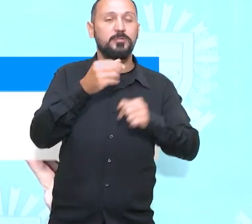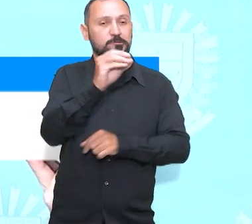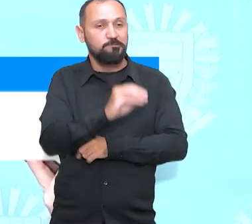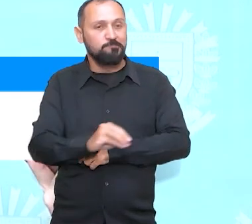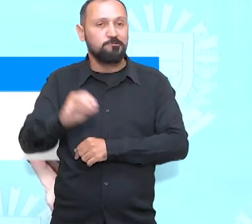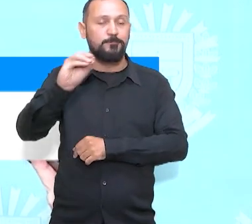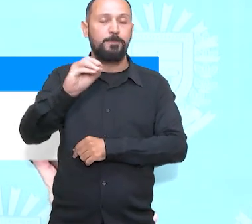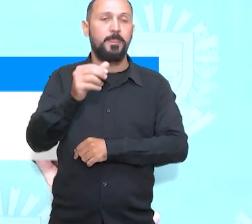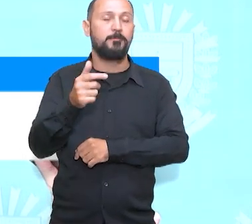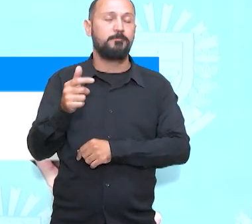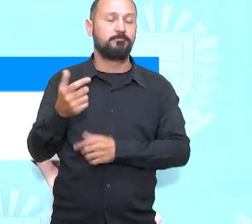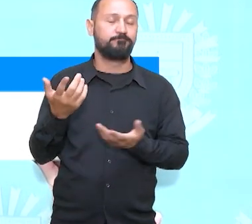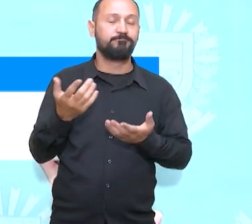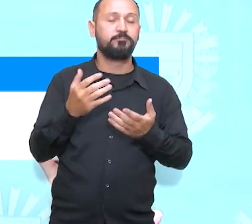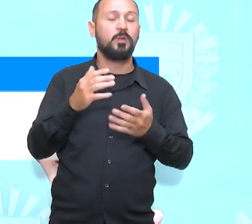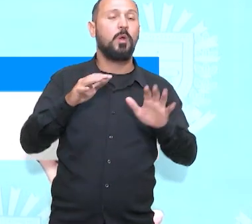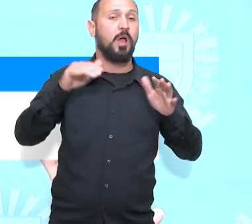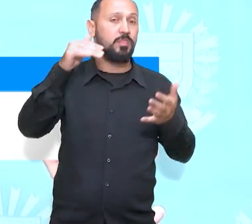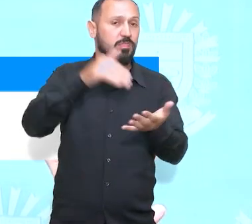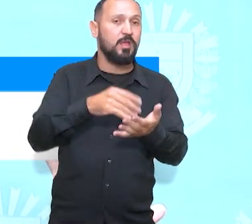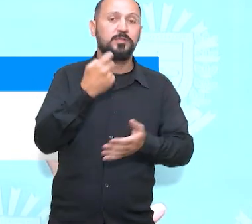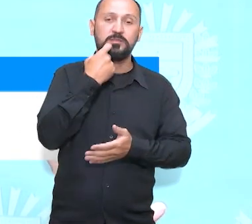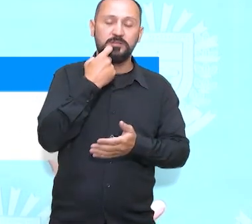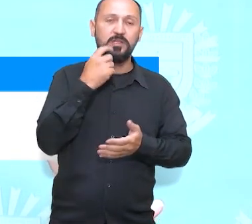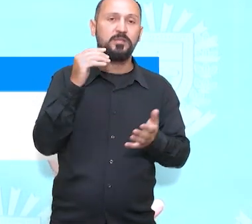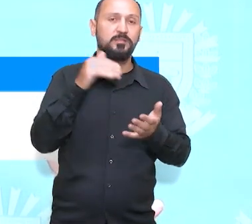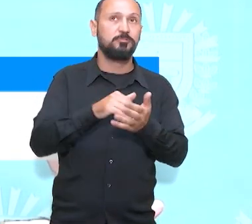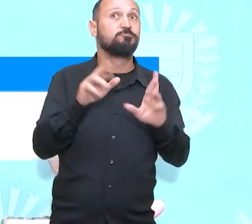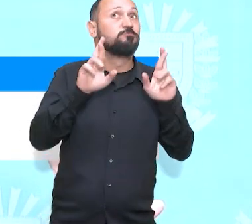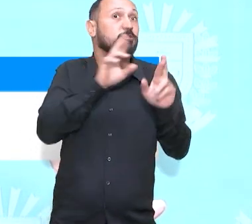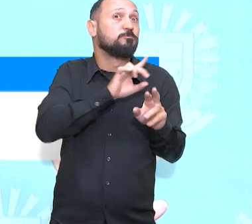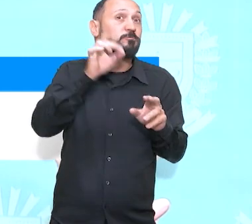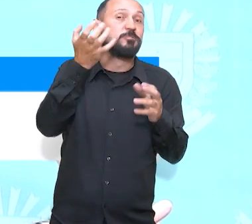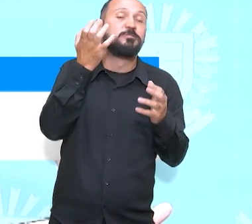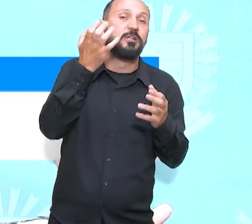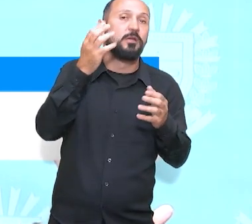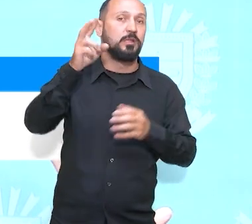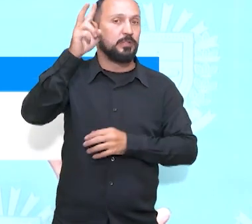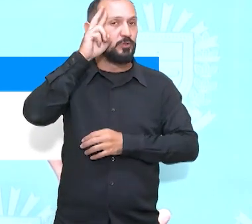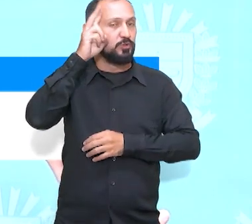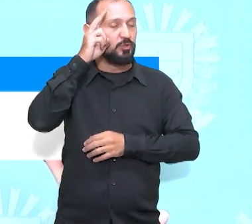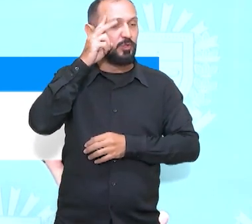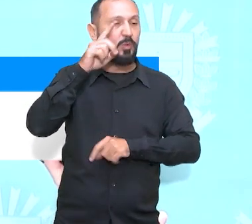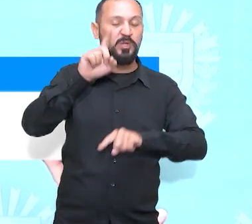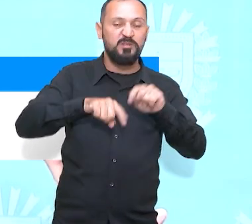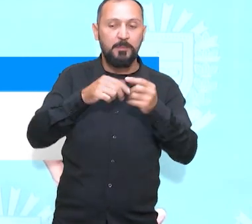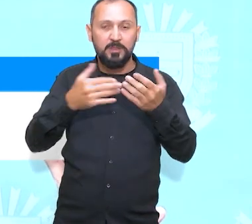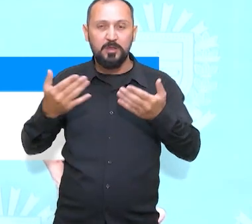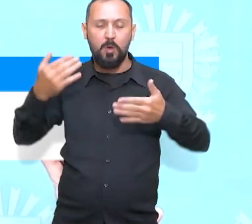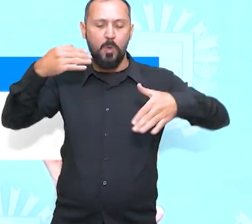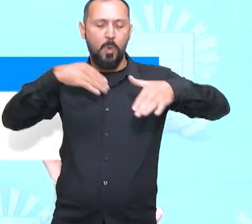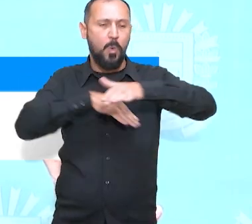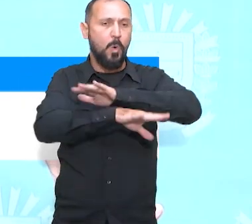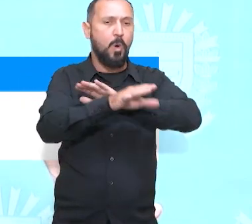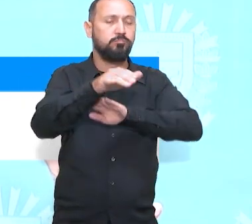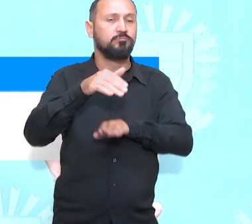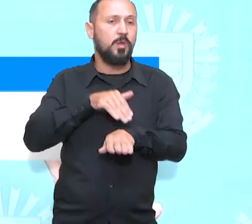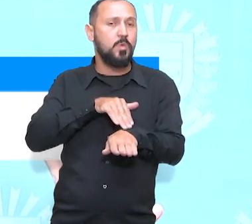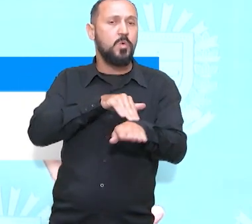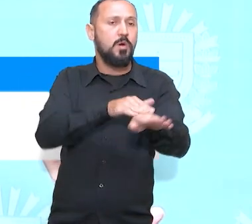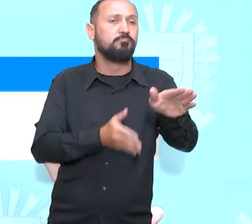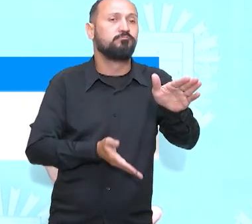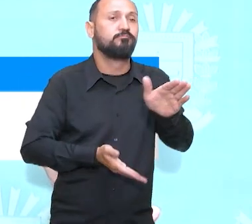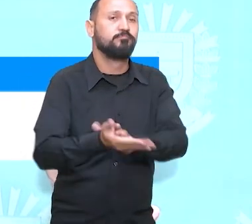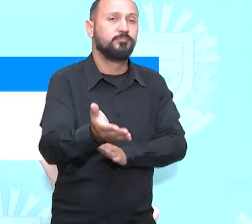por mais alguns dias. Então, sexta-feira a gente finaliza, se Deus quiser, e na segunda-feira estaremos embarcando esses relógios